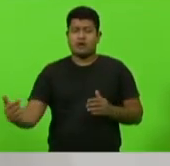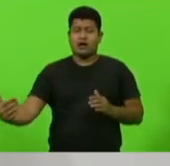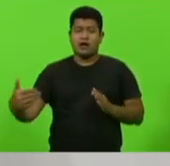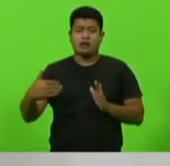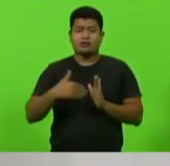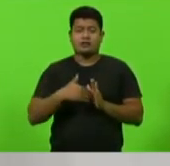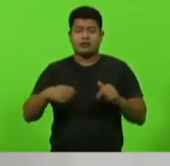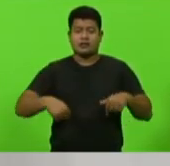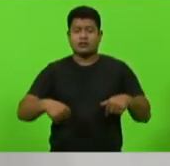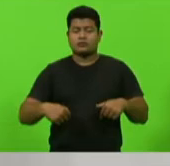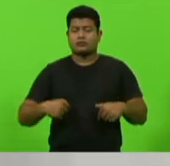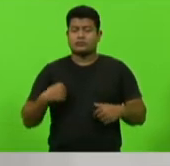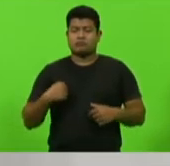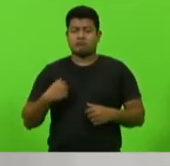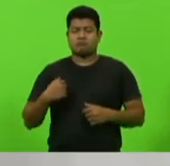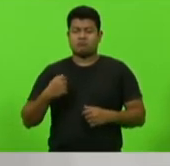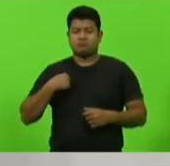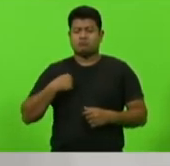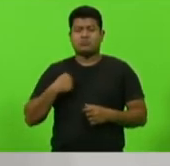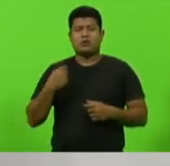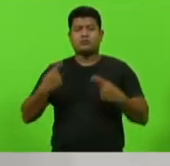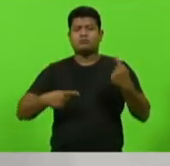mesa. Mas